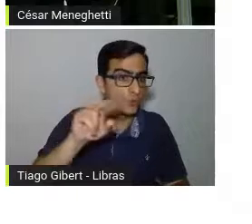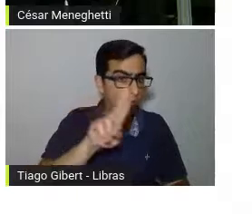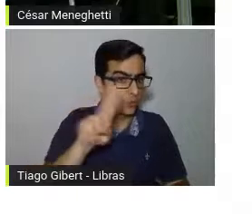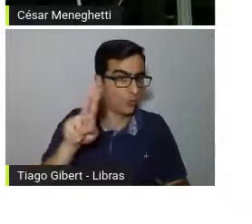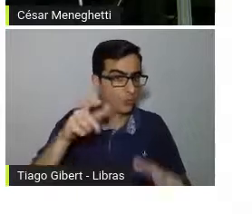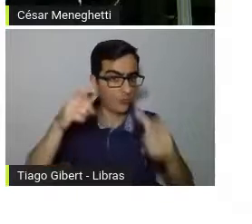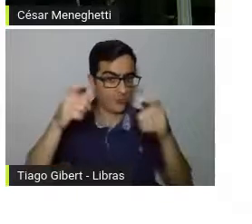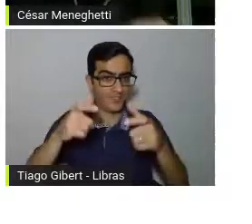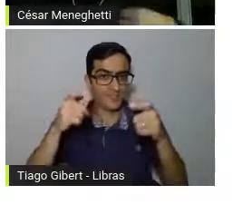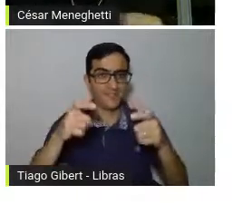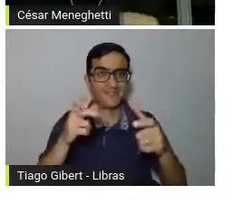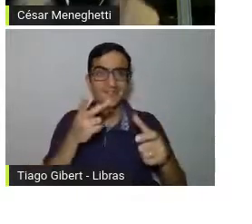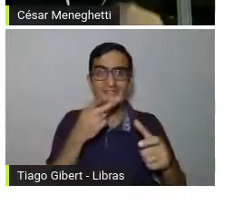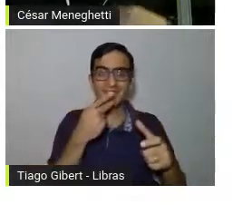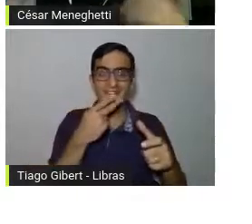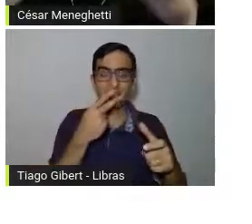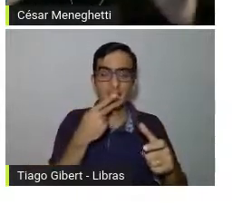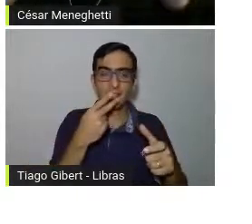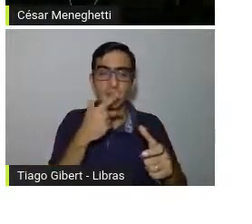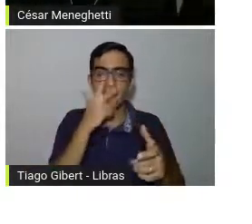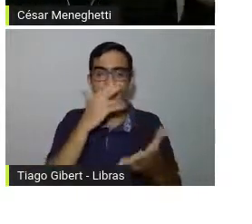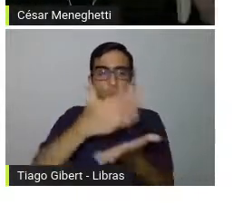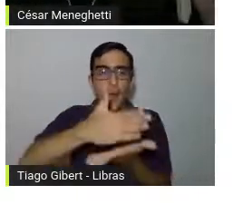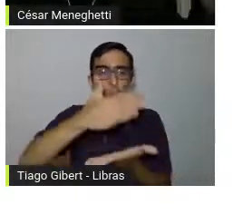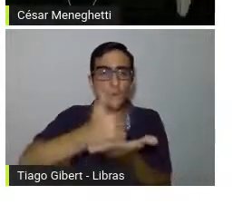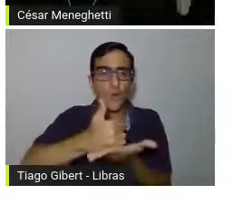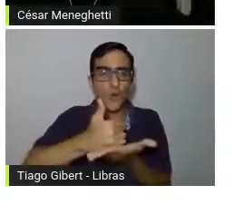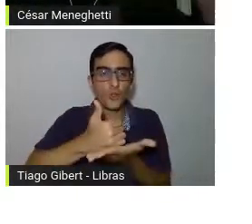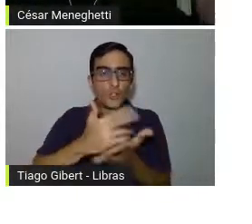eles até chamam de bolo de noiva, que é